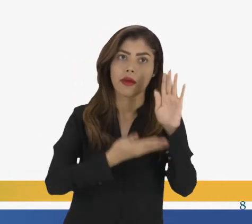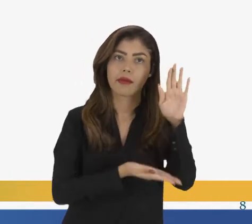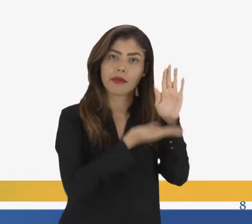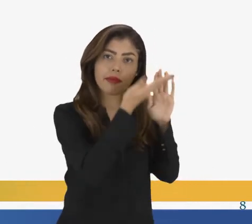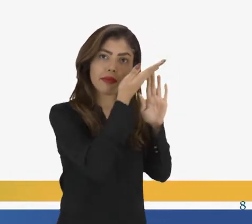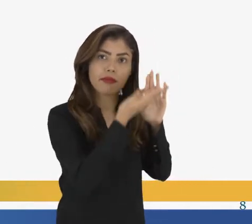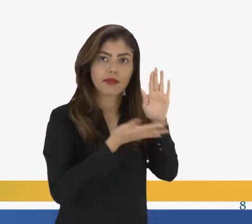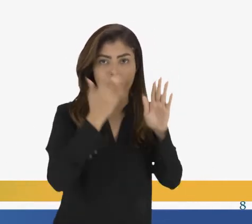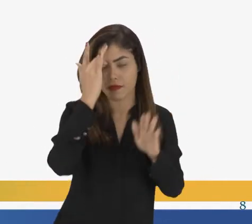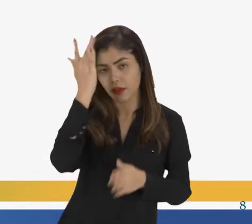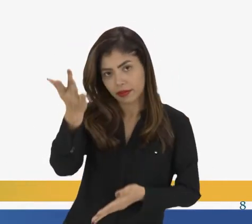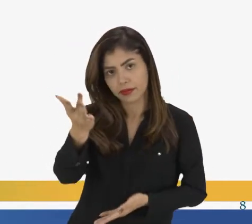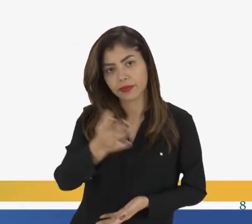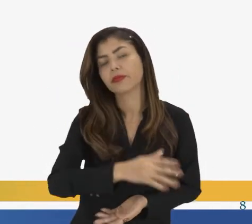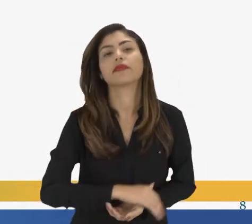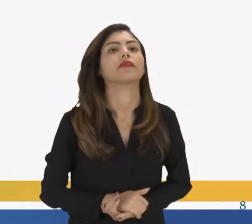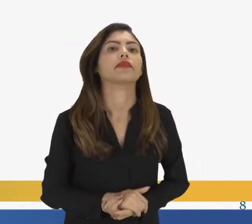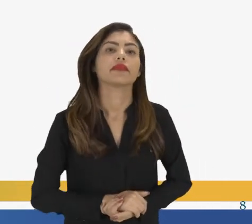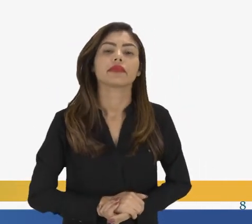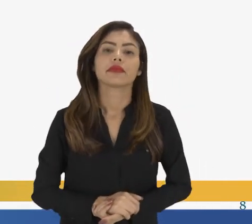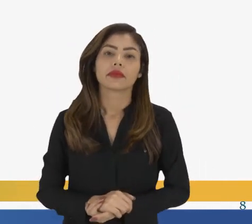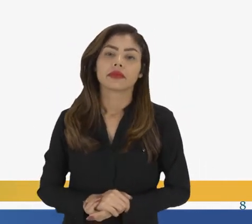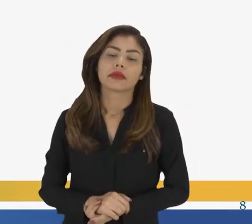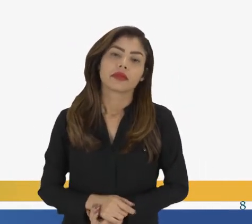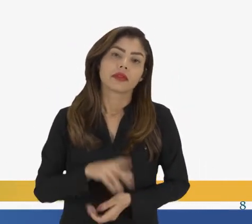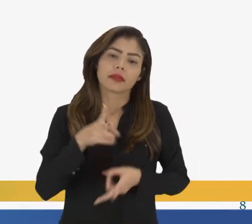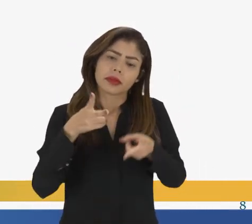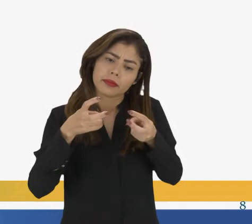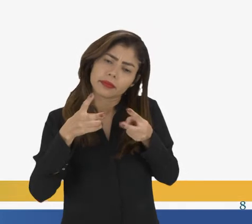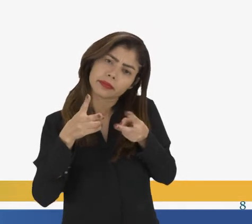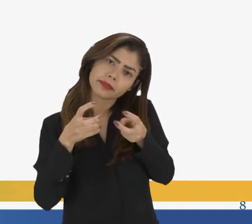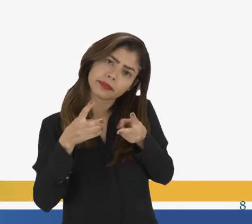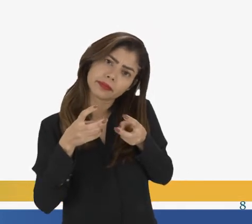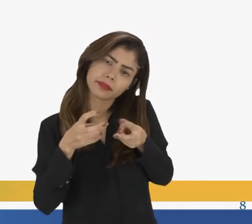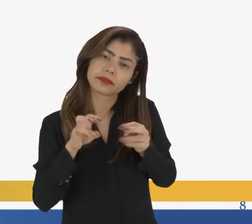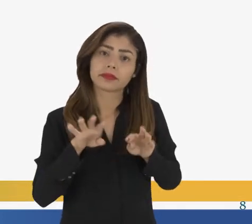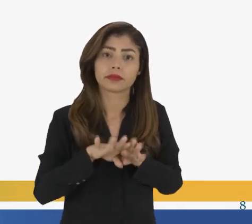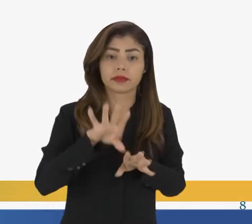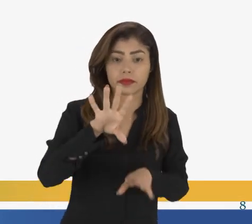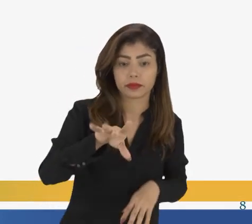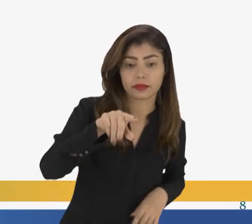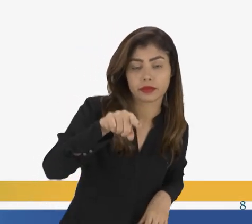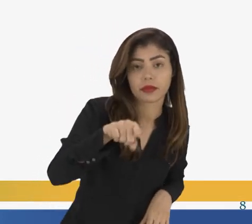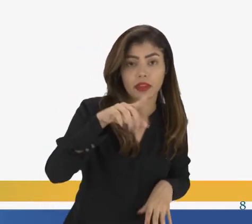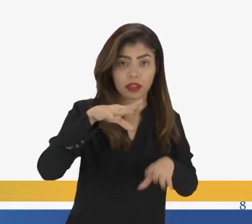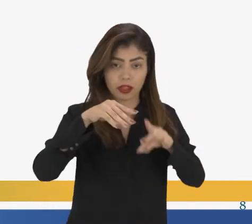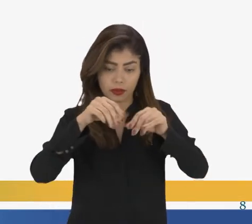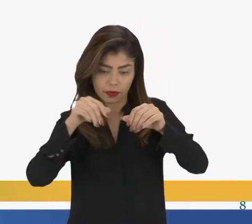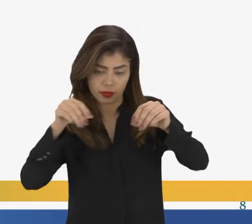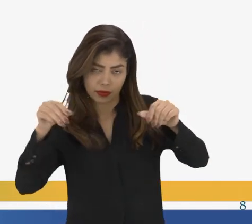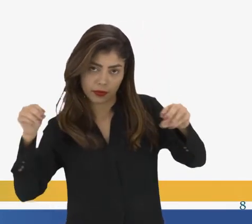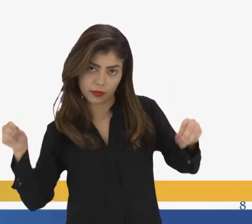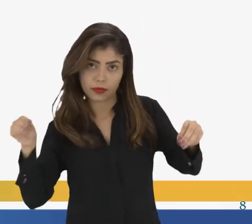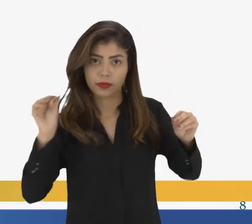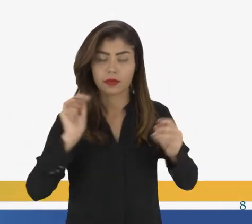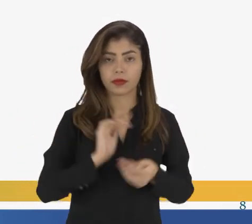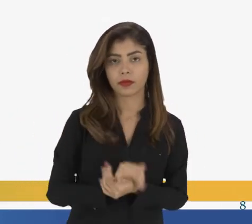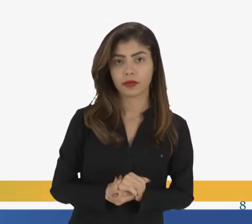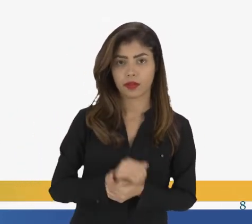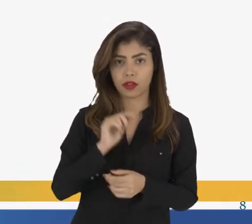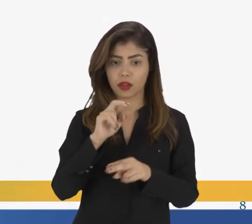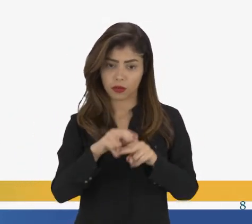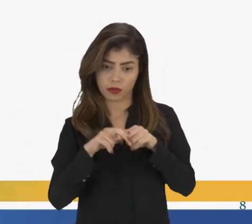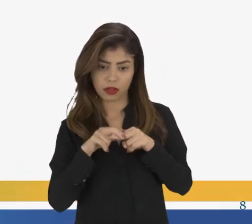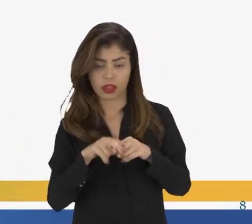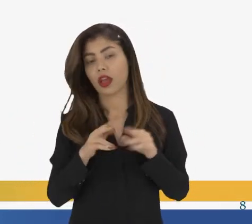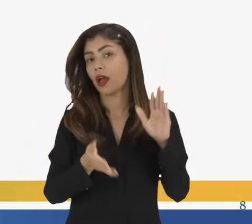de temperatura com maior facilidade. Então, nota que no caso da areia, por